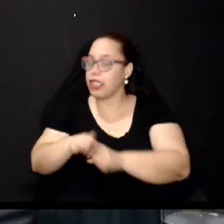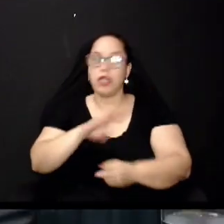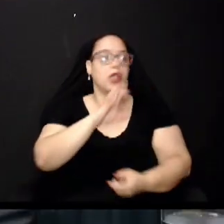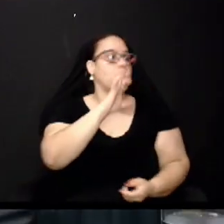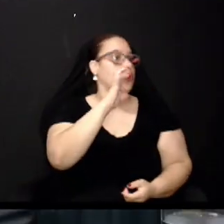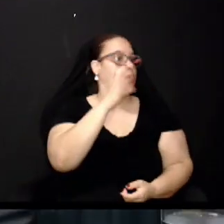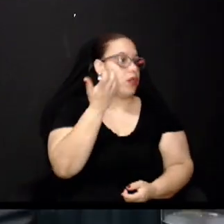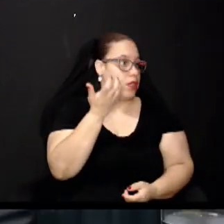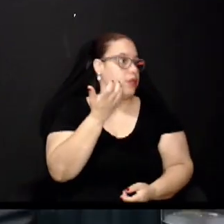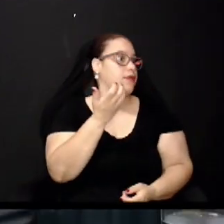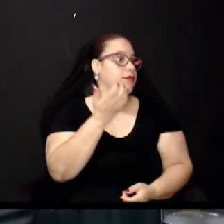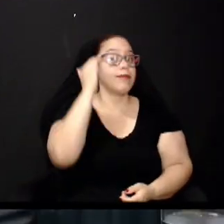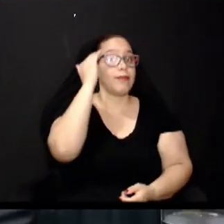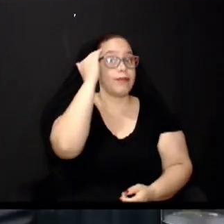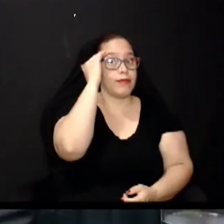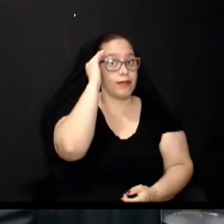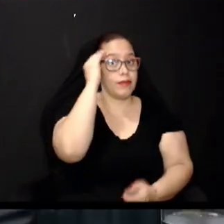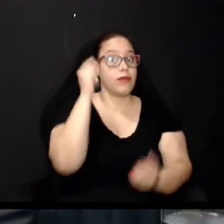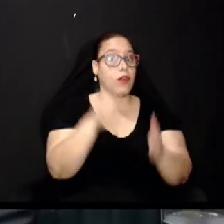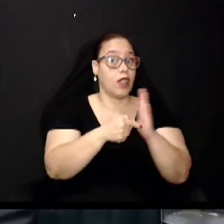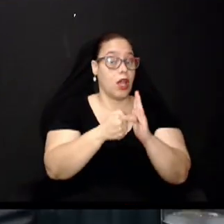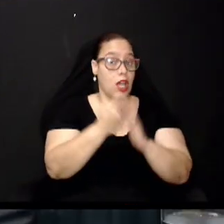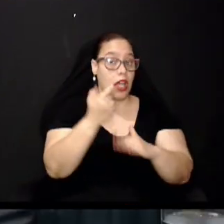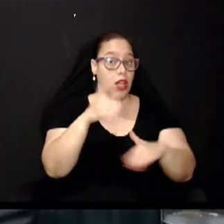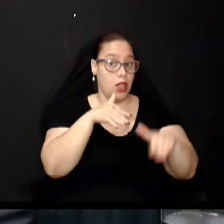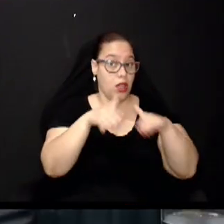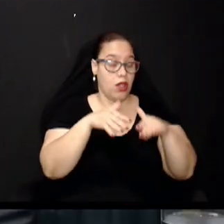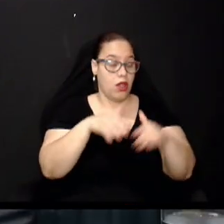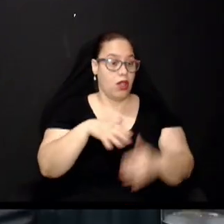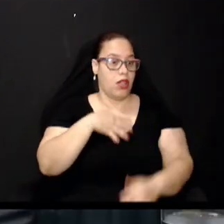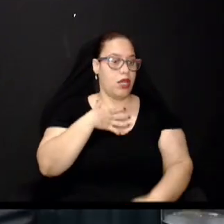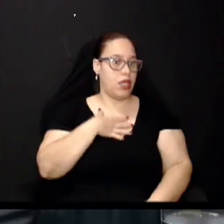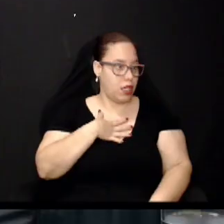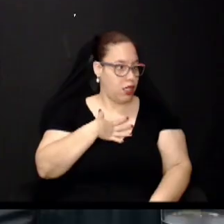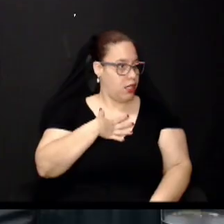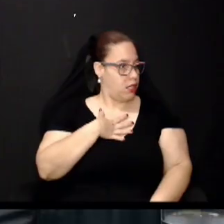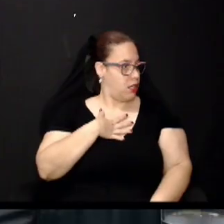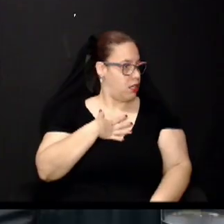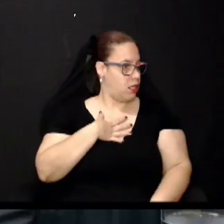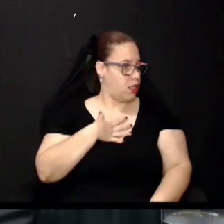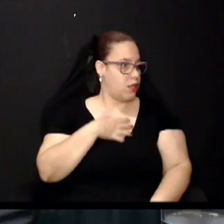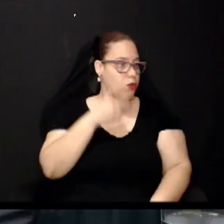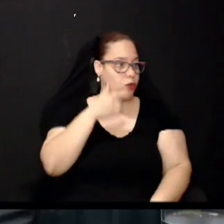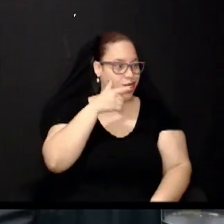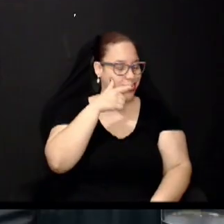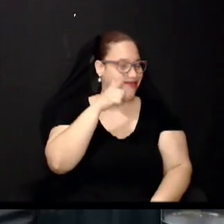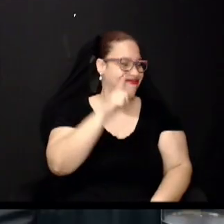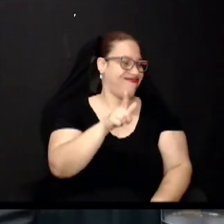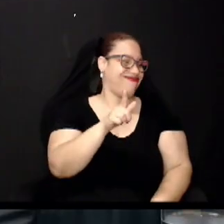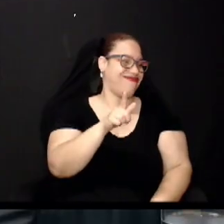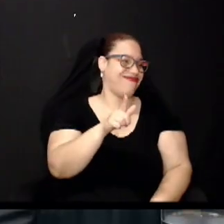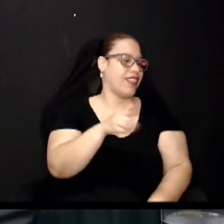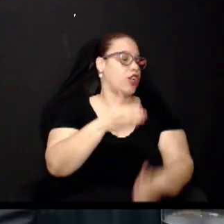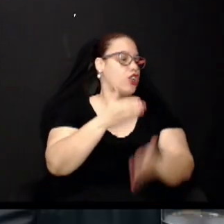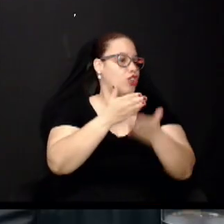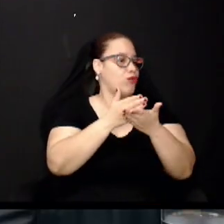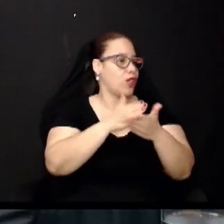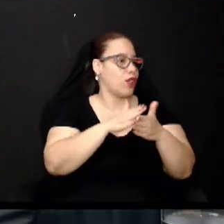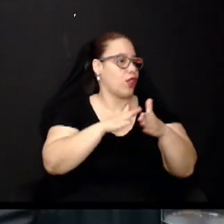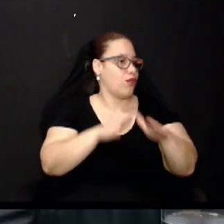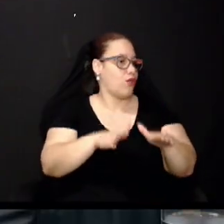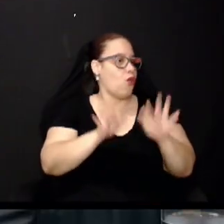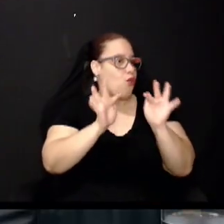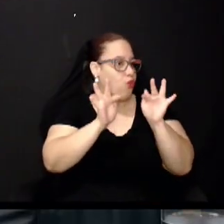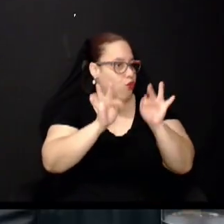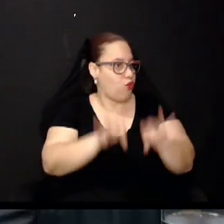entende que esse primeiro momento mais eufórico, mas é para dar conta realmente de terminar, de colocar um fim, de enxergar